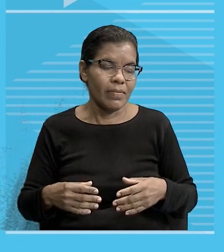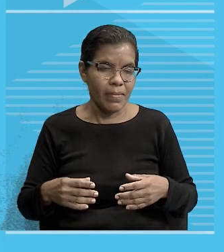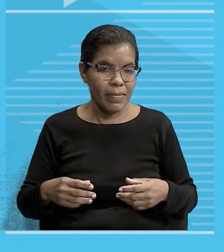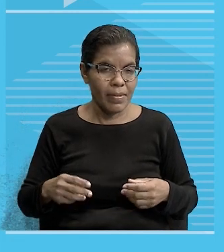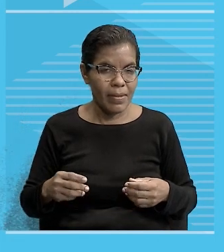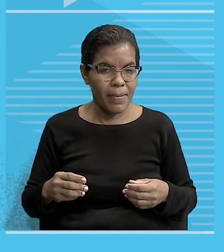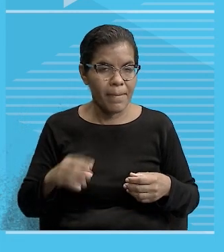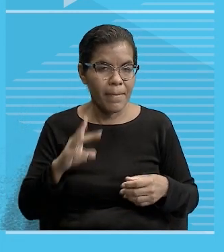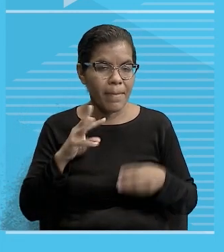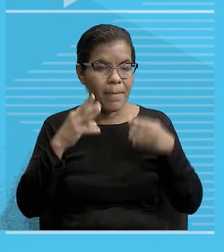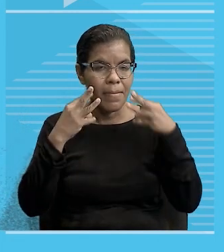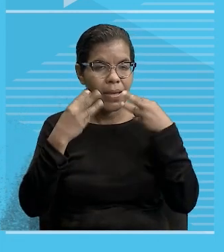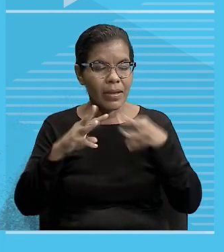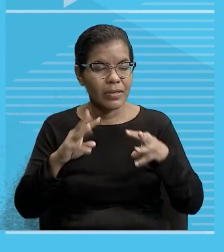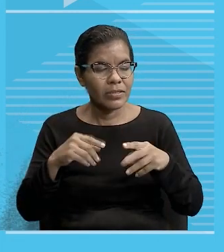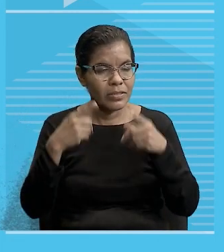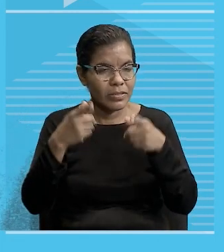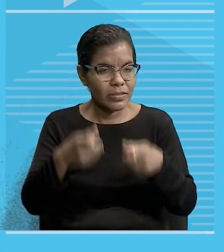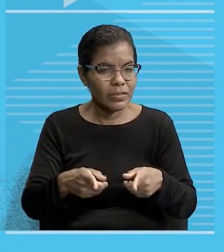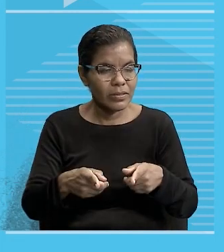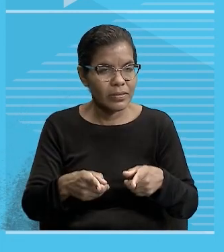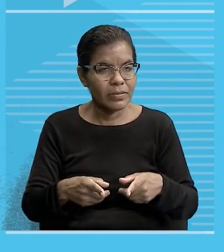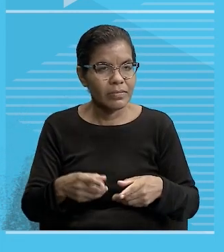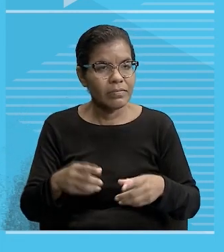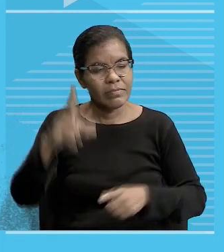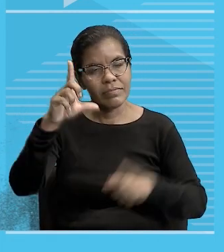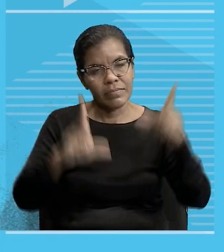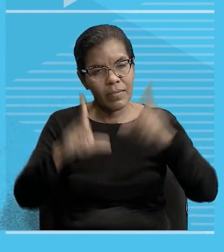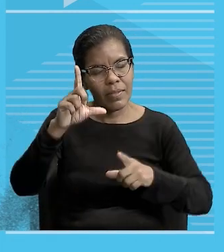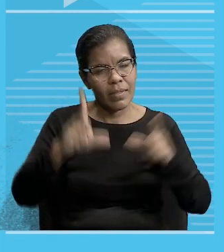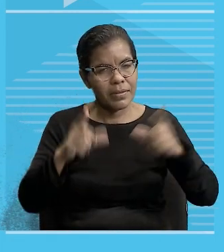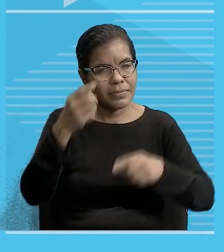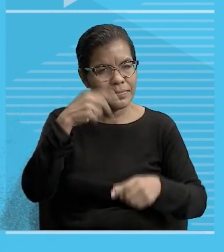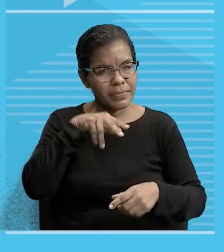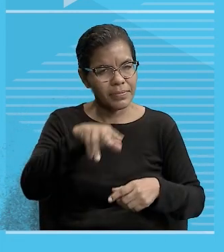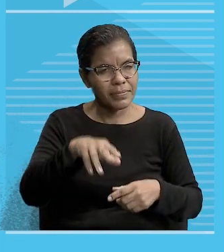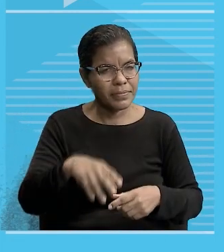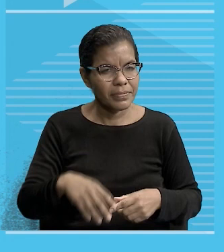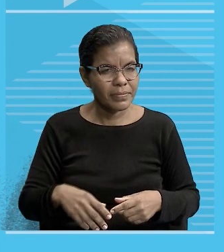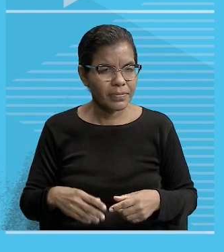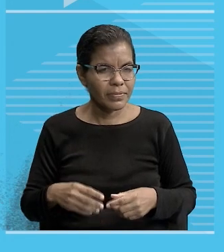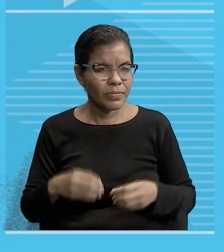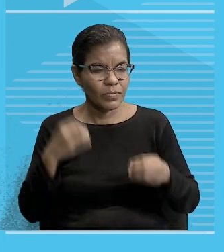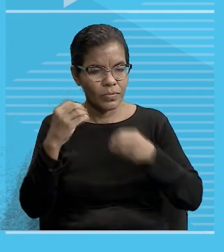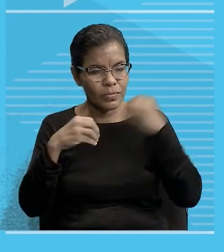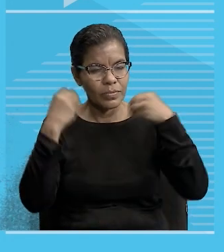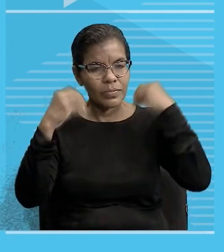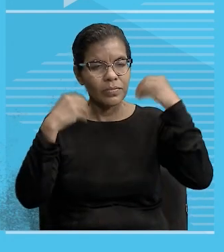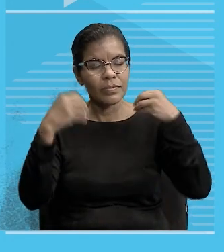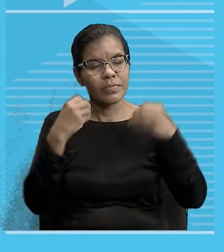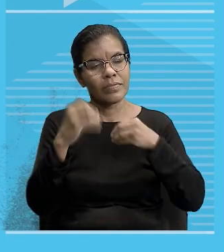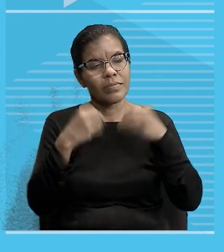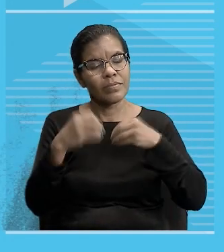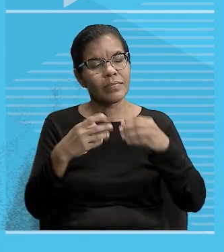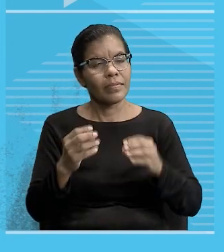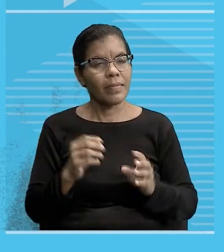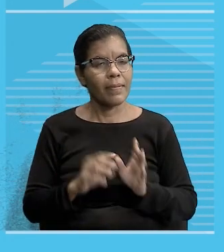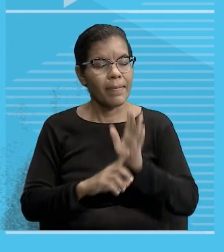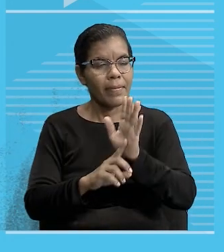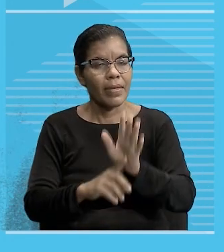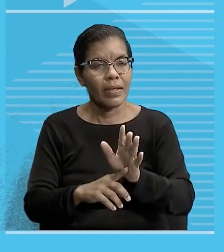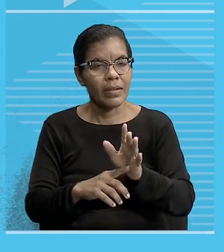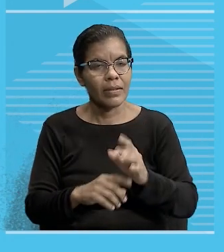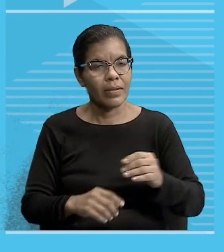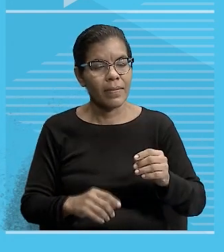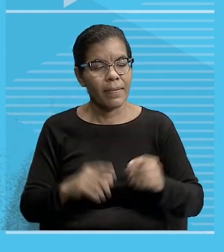marketing direto na televisão Tu tá assistindo a novela parece aquelas propagandas ele é um